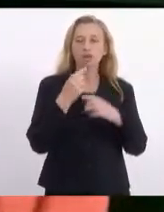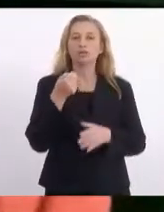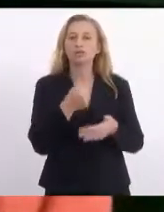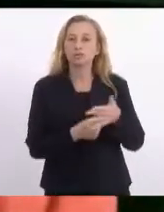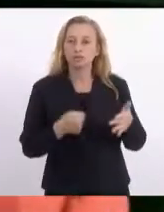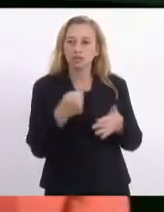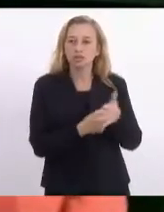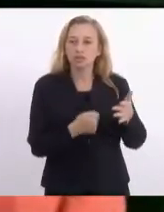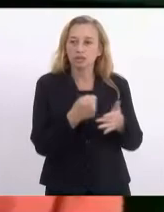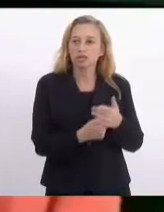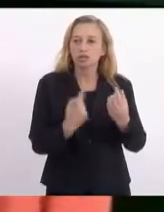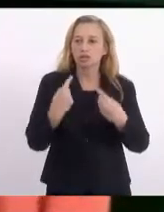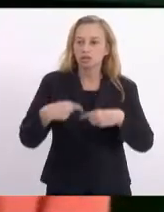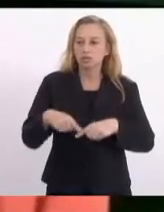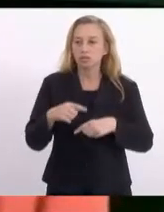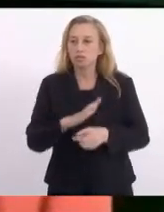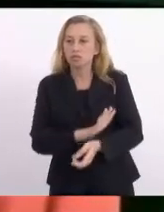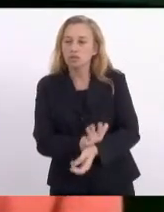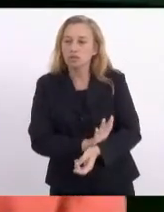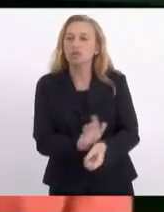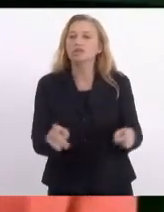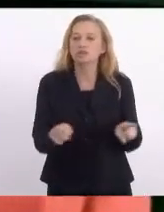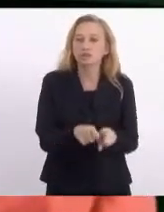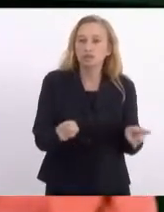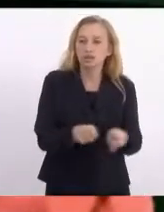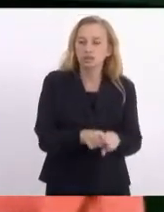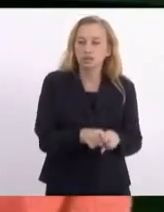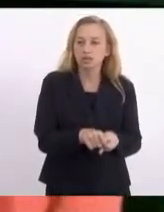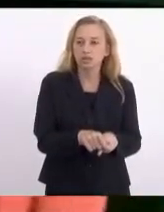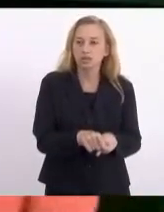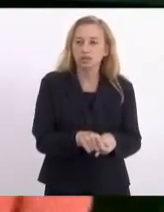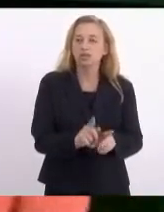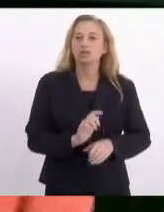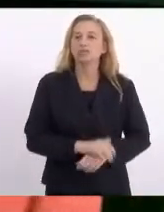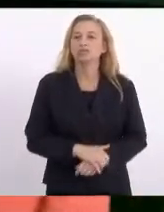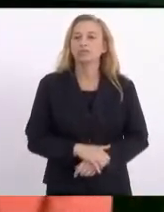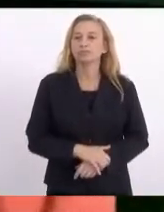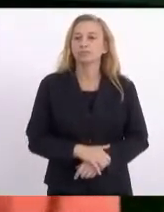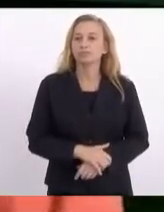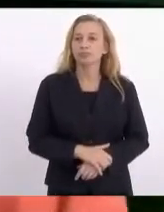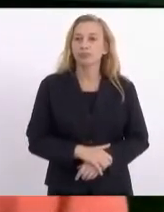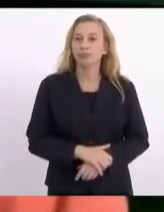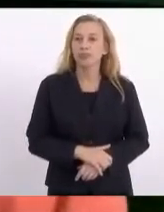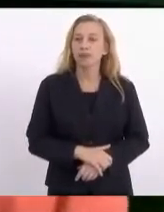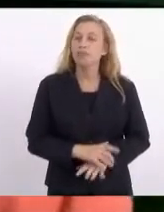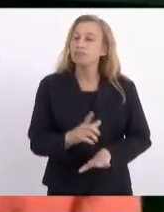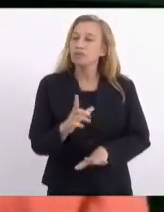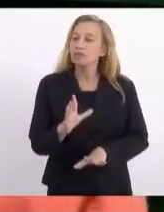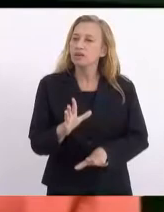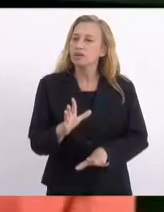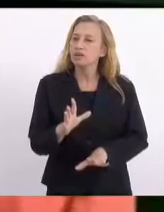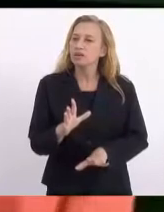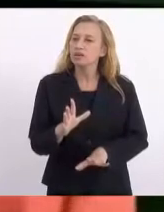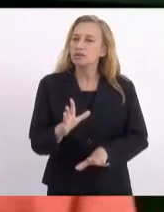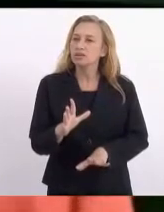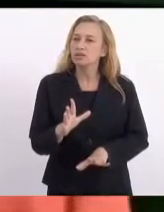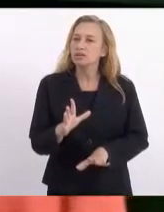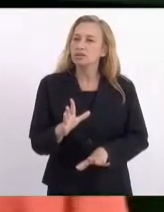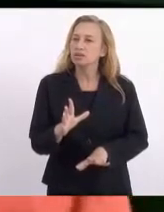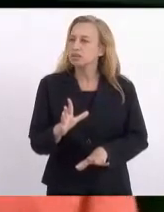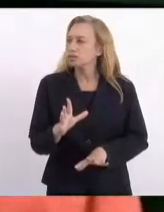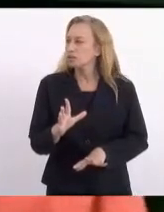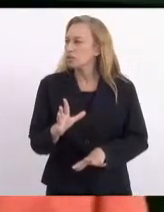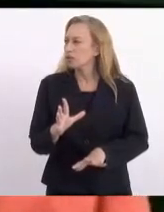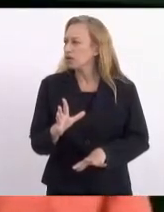lutas antirracistas e também dos estigmas que nós temos, que é impostos em